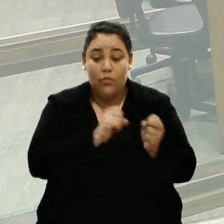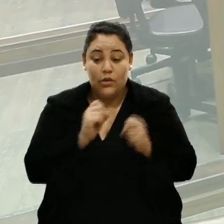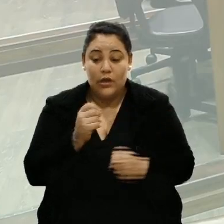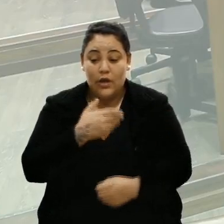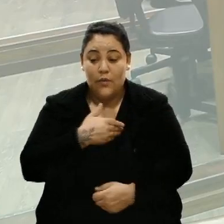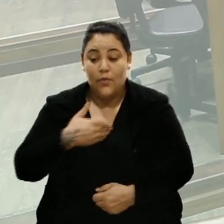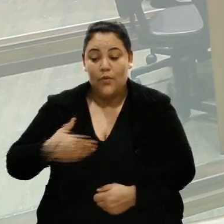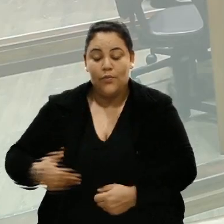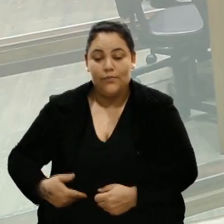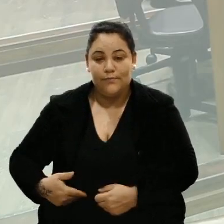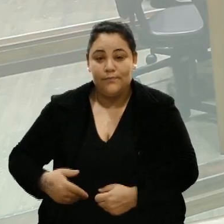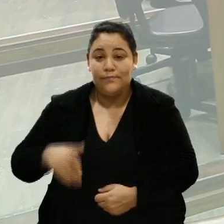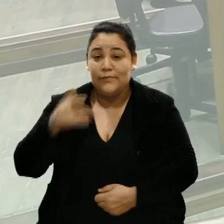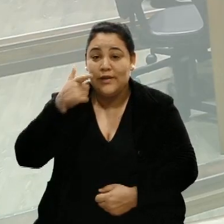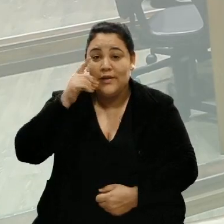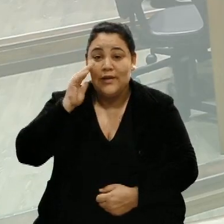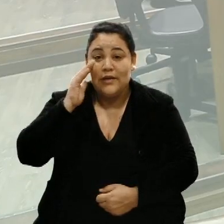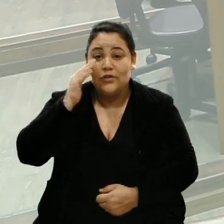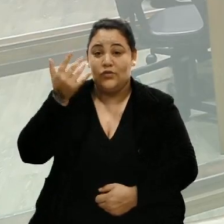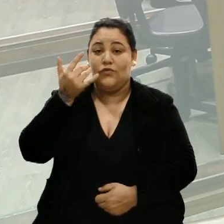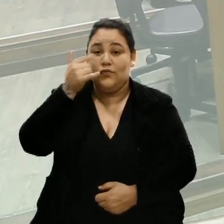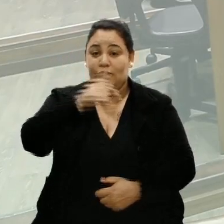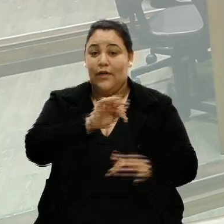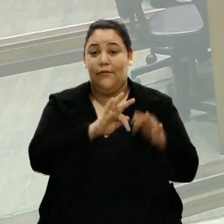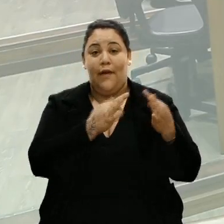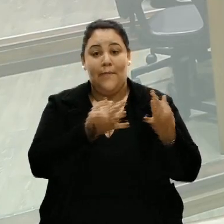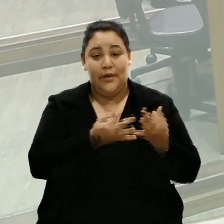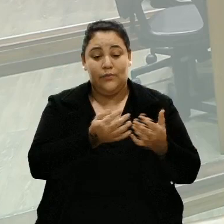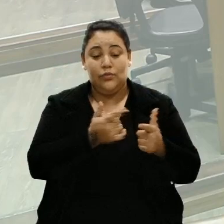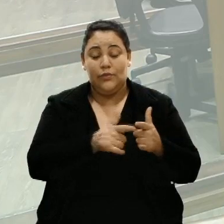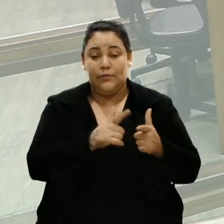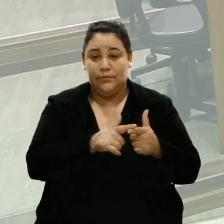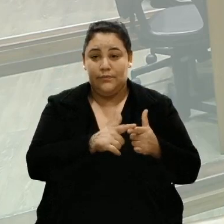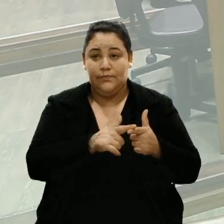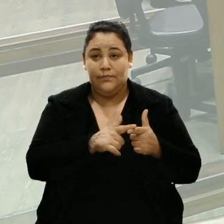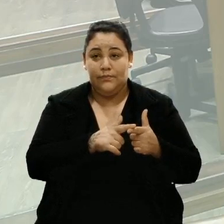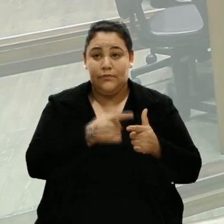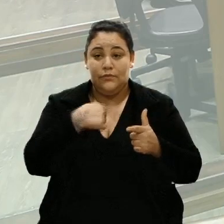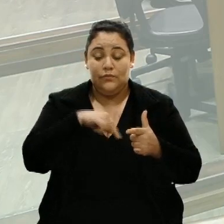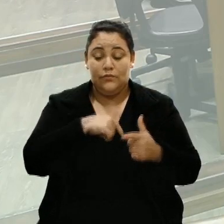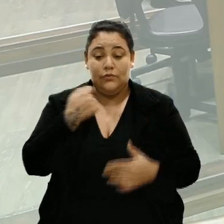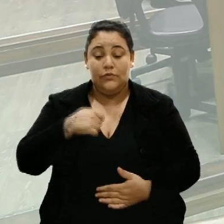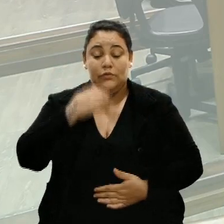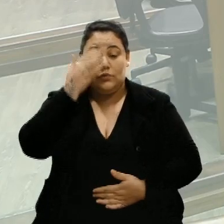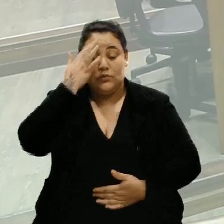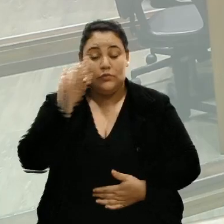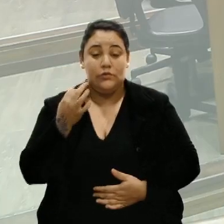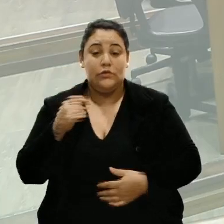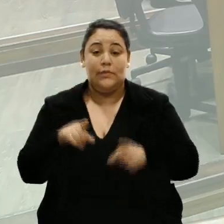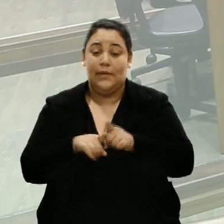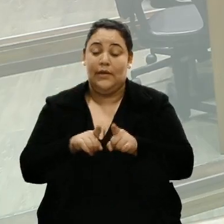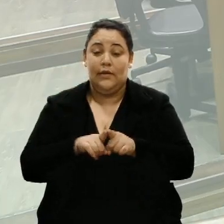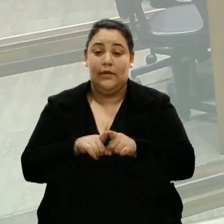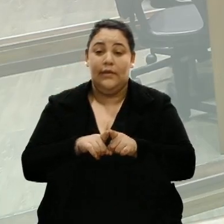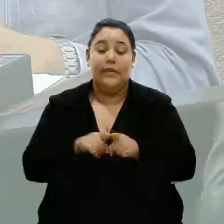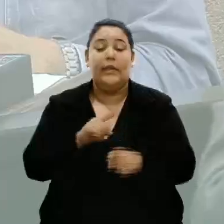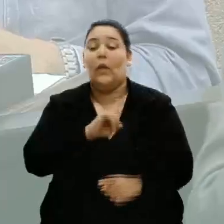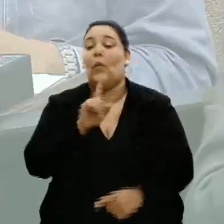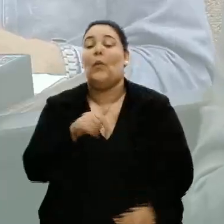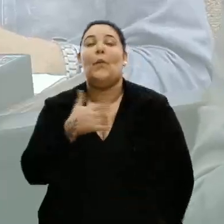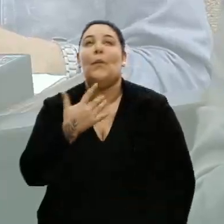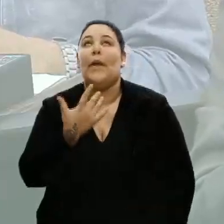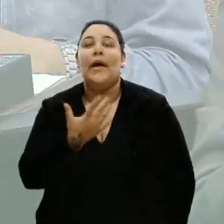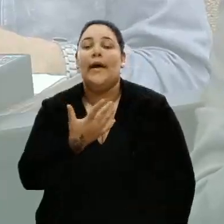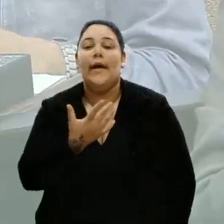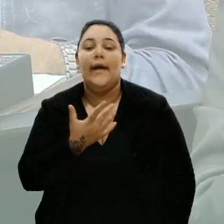uma resolução àquelas famílias. É isso que precisa ser entendido. Então, não é que aquelas